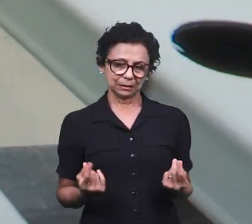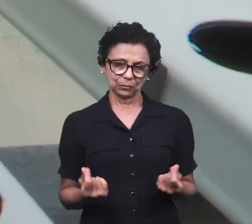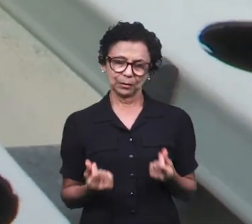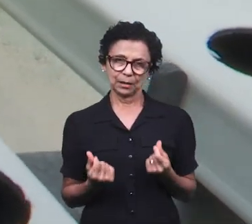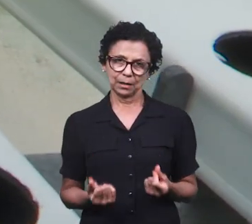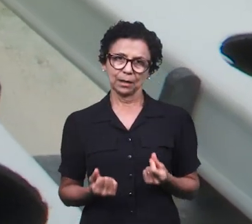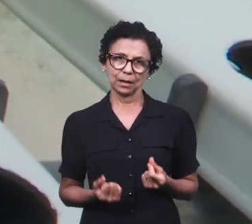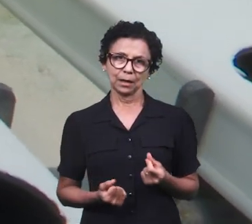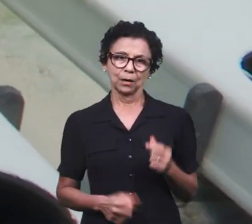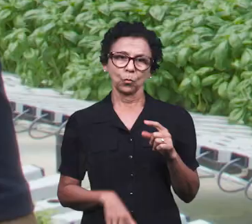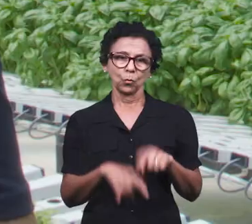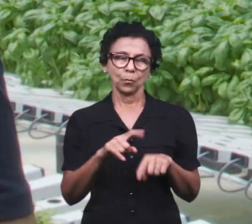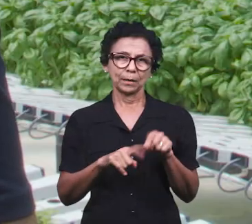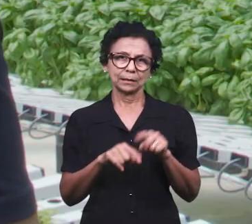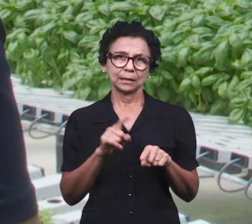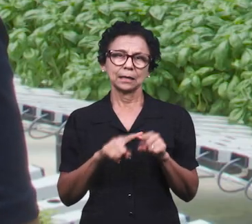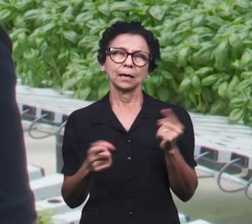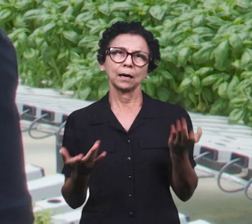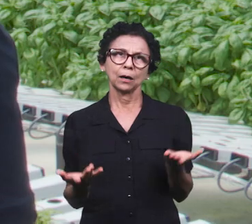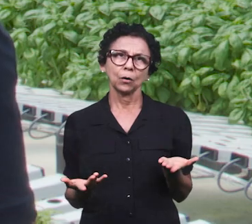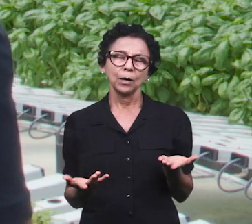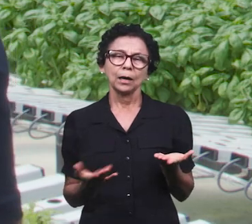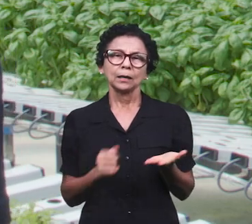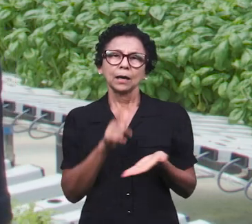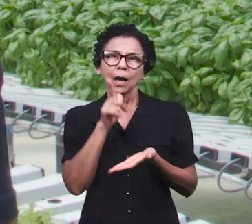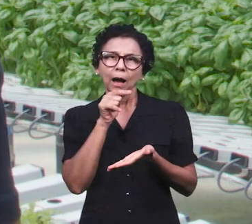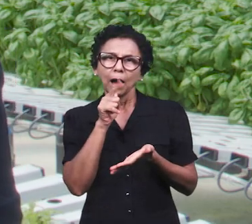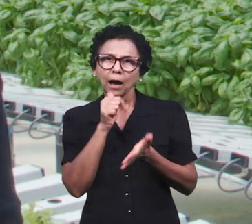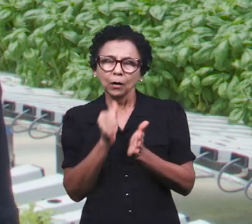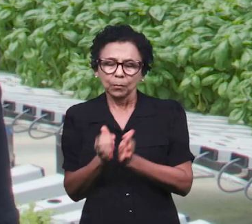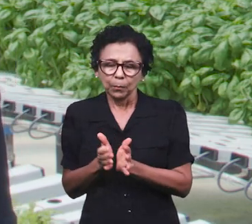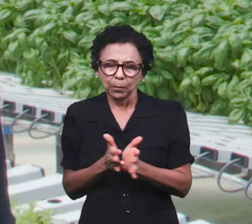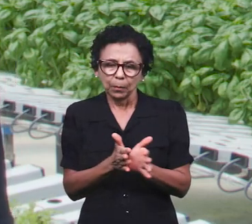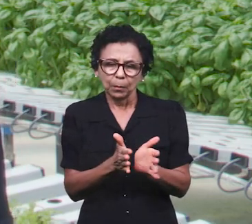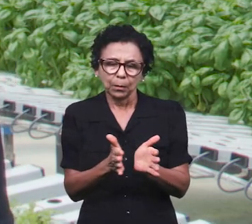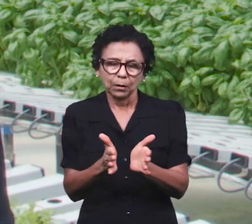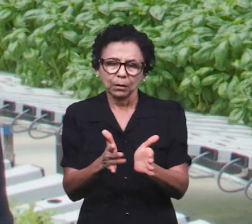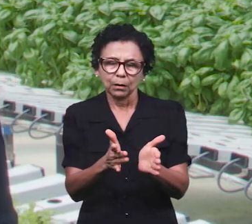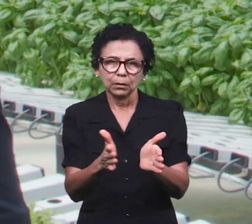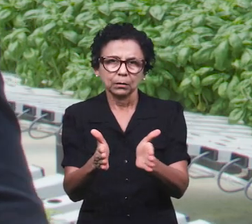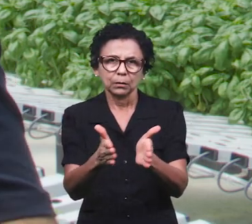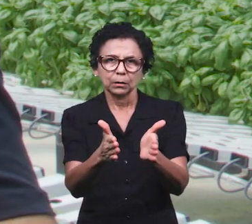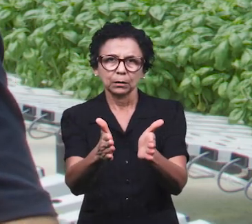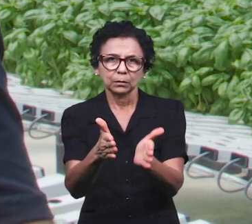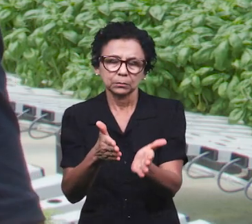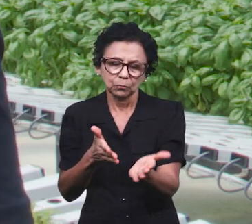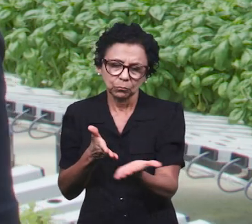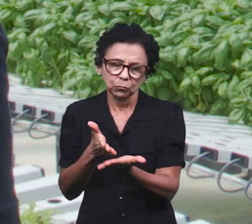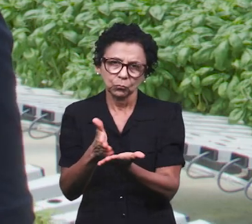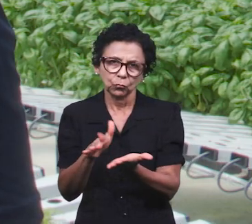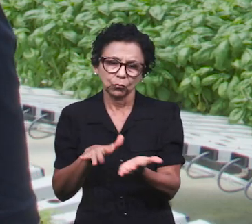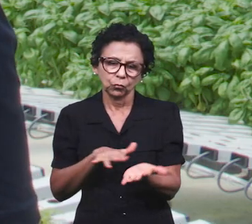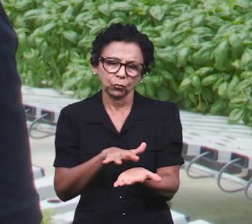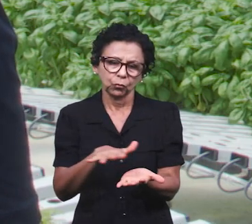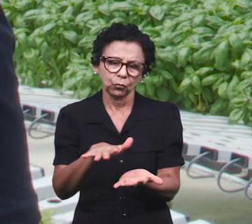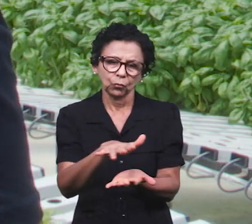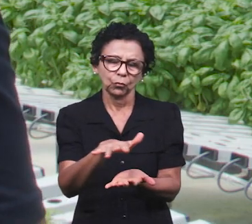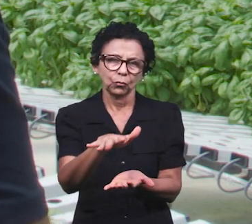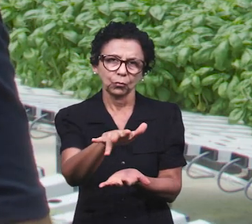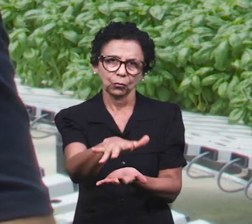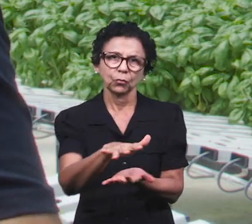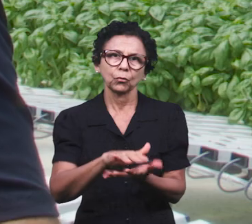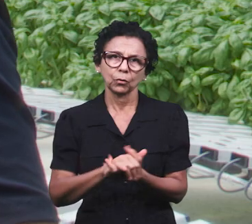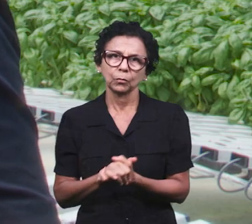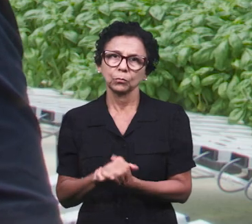uma produção por hidroponia, existe uma pegada sustentável, né, que foi base até no desenvolvimento do